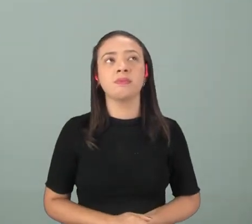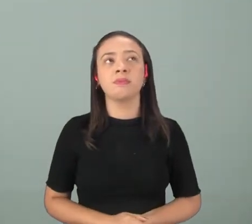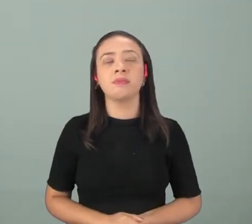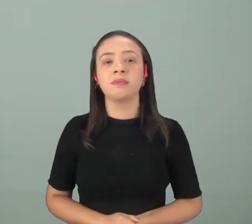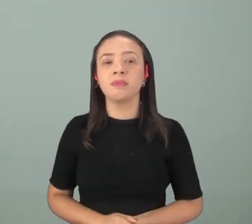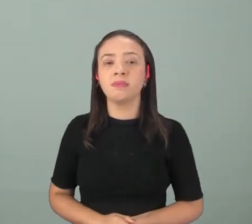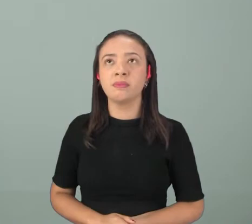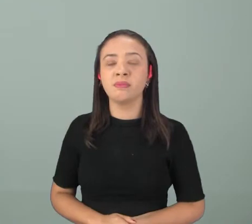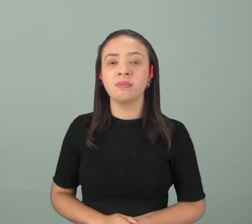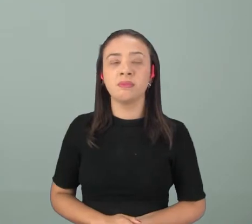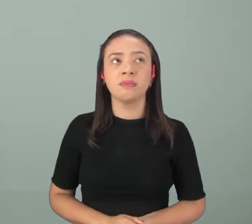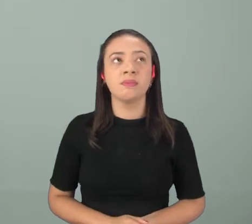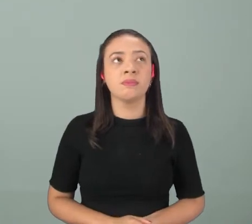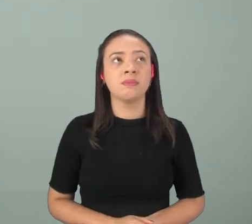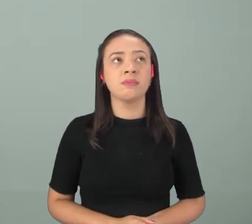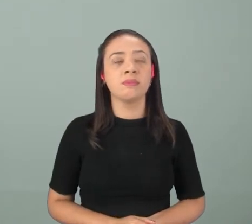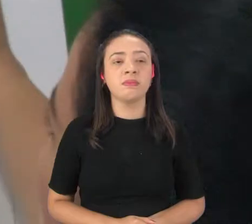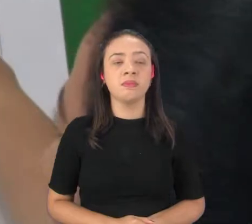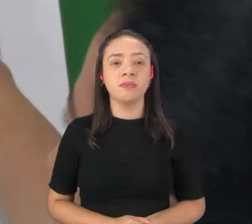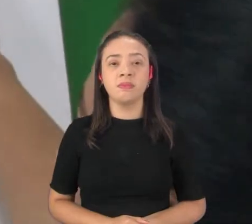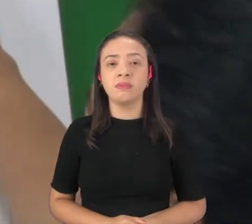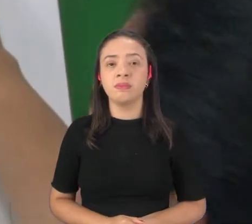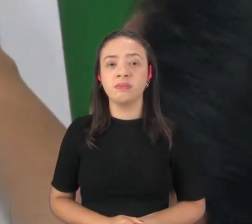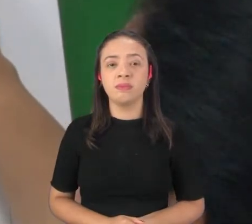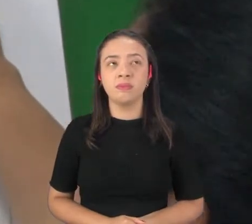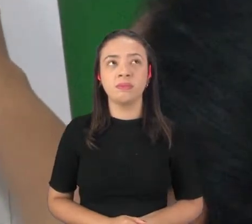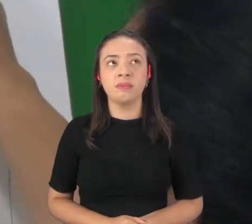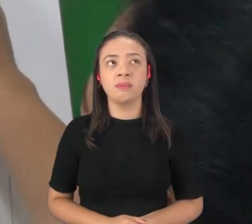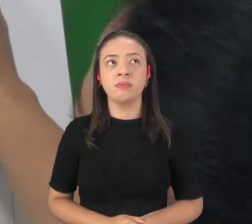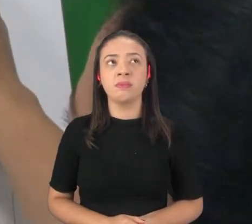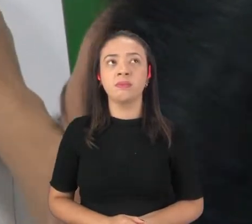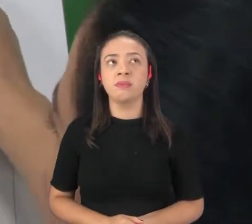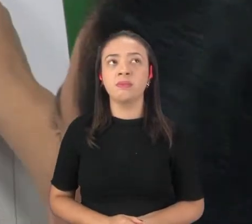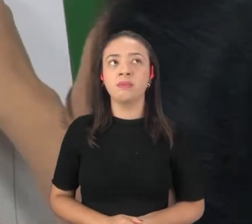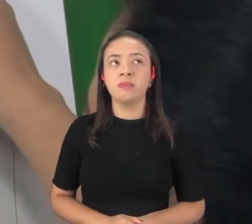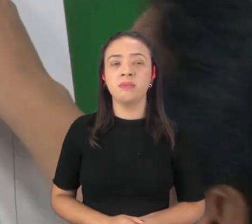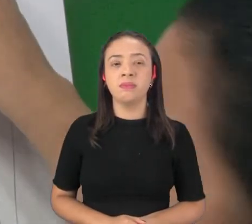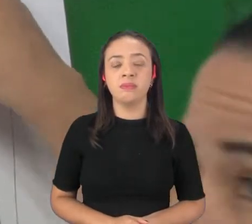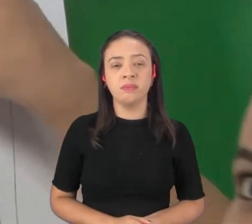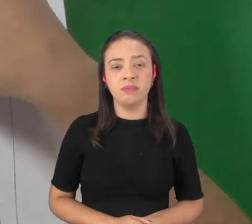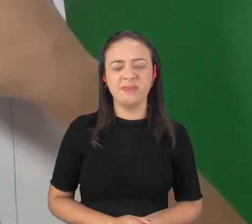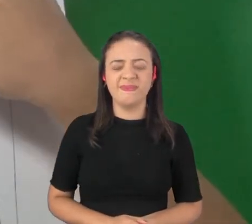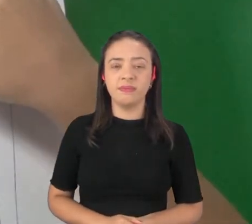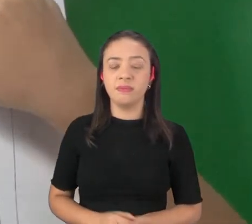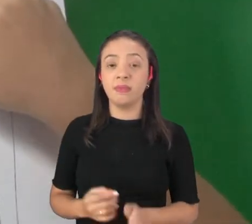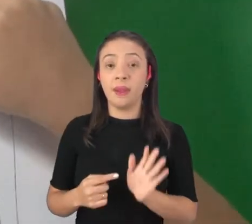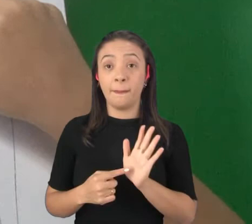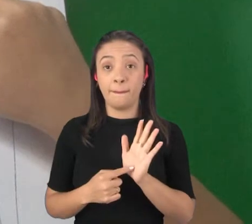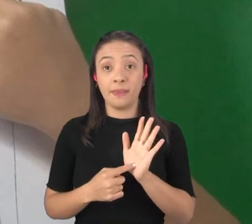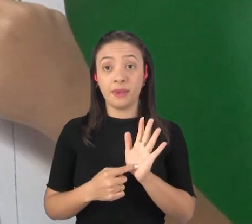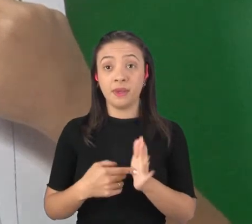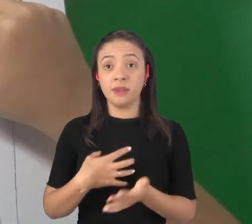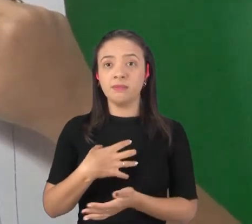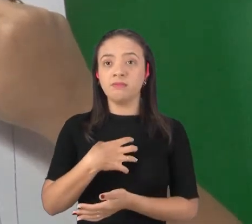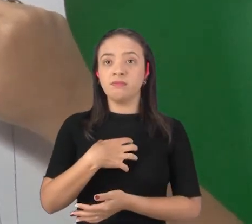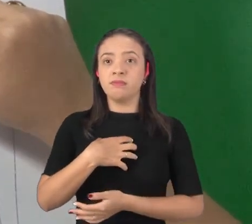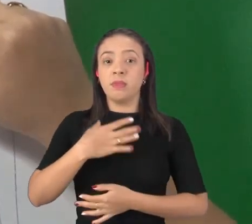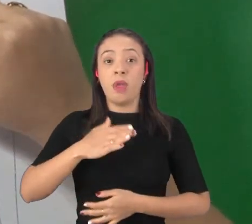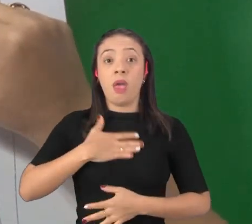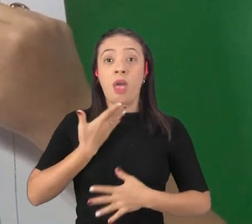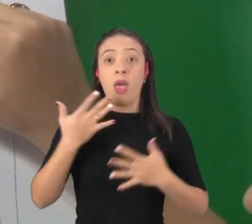aqui, ó. A gente entendeu o dominó, que é ele usado para demonstrar espanto, alegria,